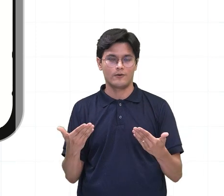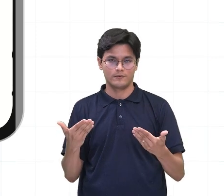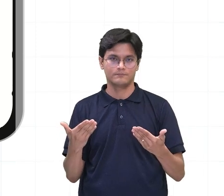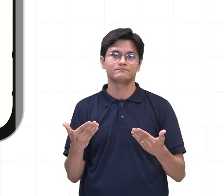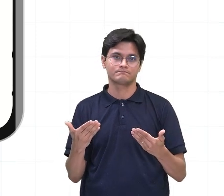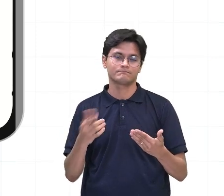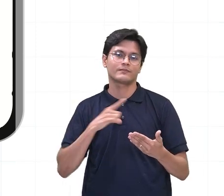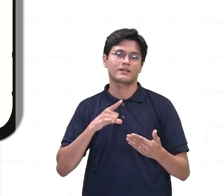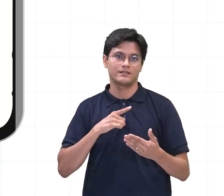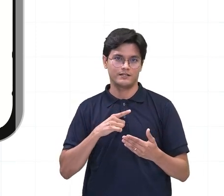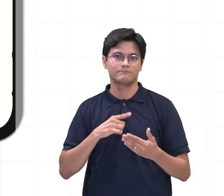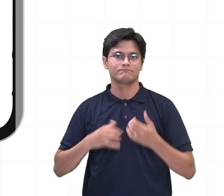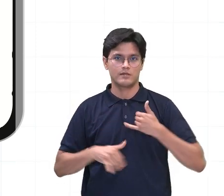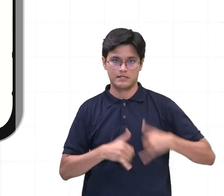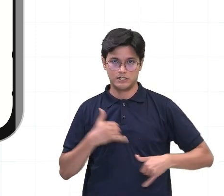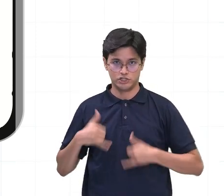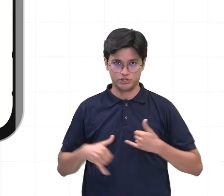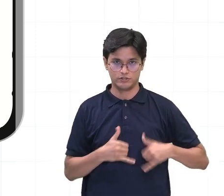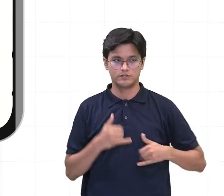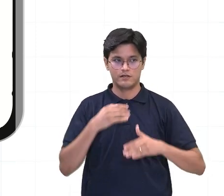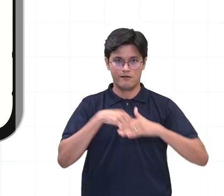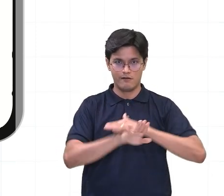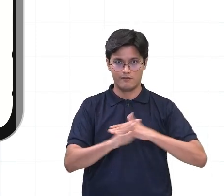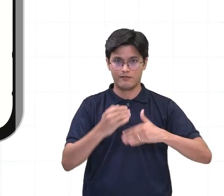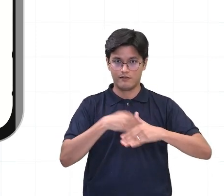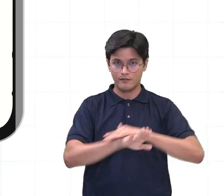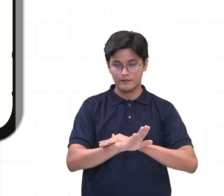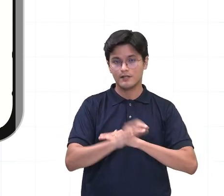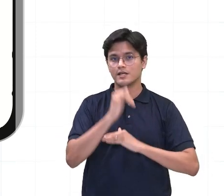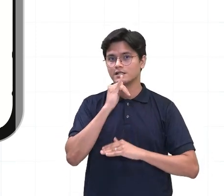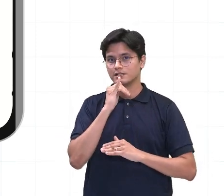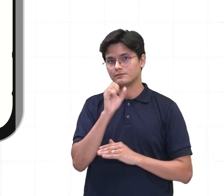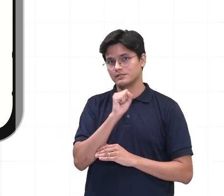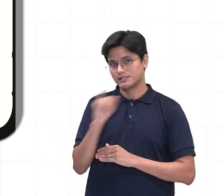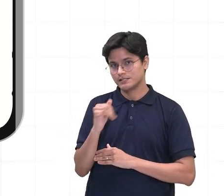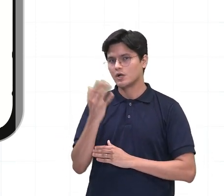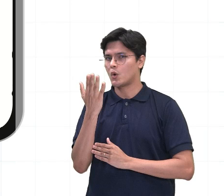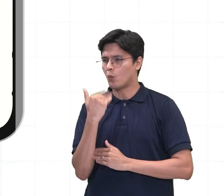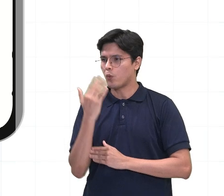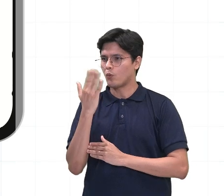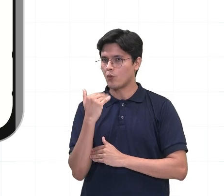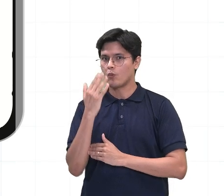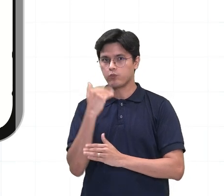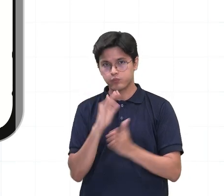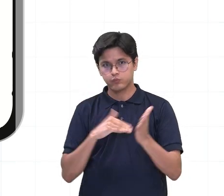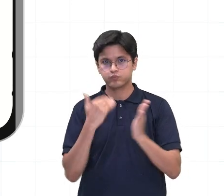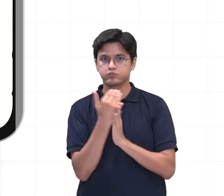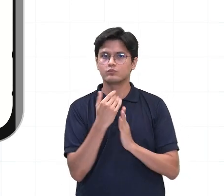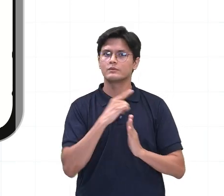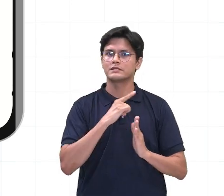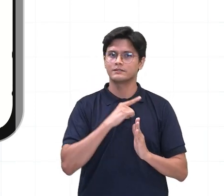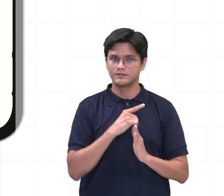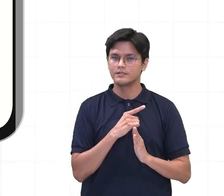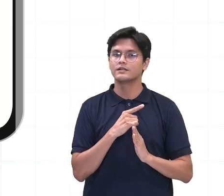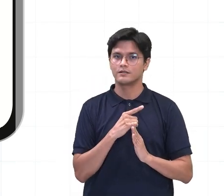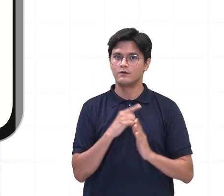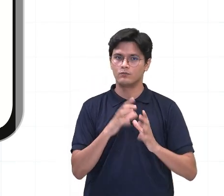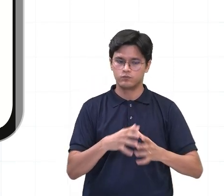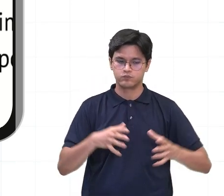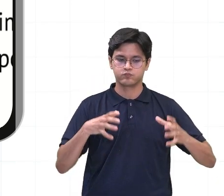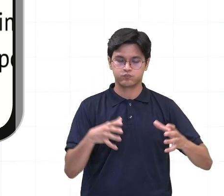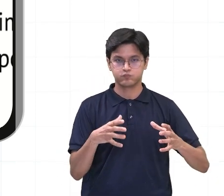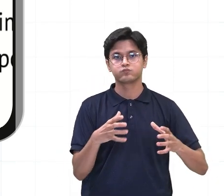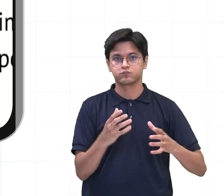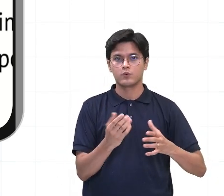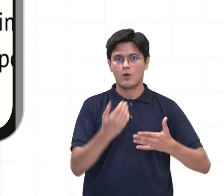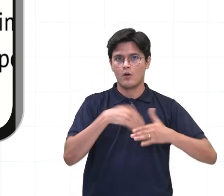Ter uma reserva de energia, né? Então, quando a gente come demais, a gente tem uma reserva maior, né? Então, a gente observa aí que é um tipo de célula,